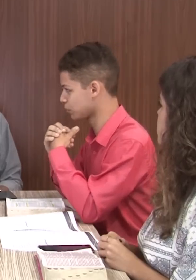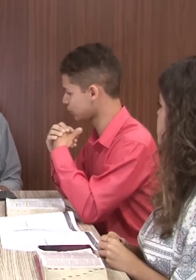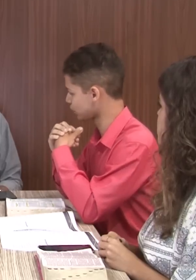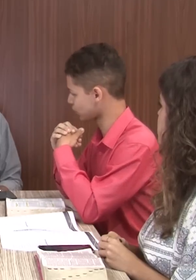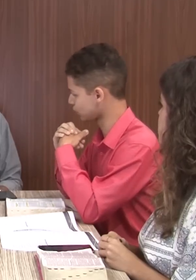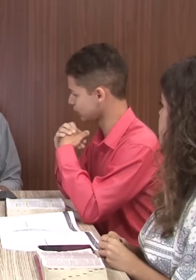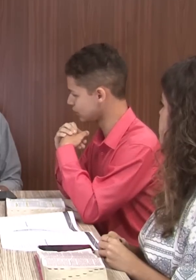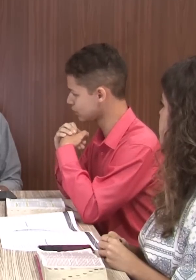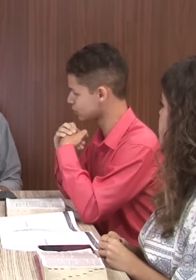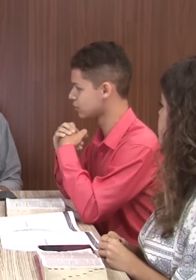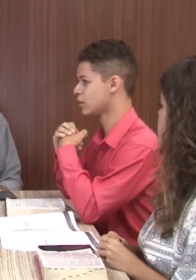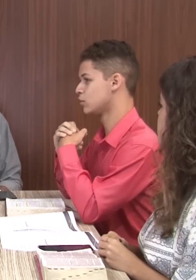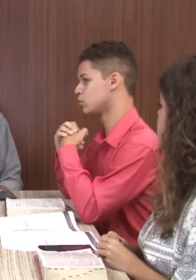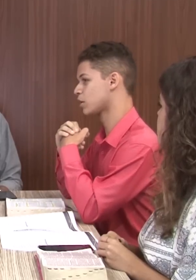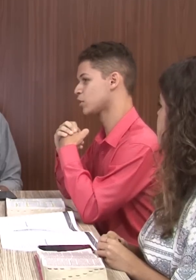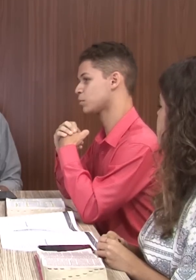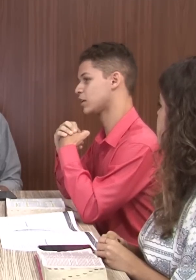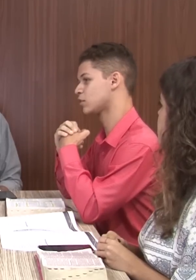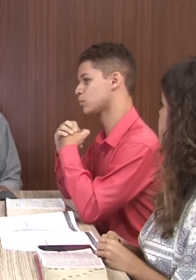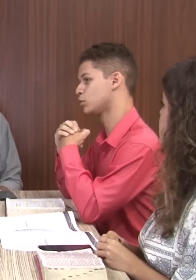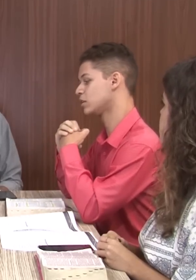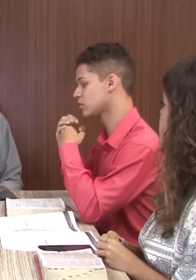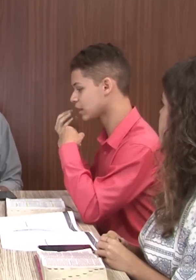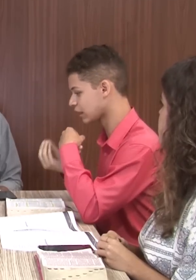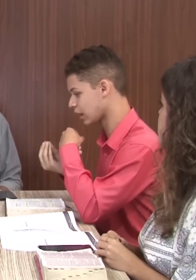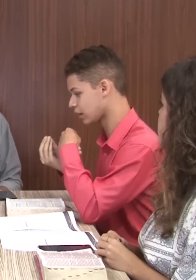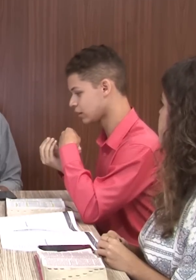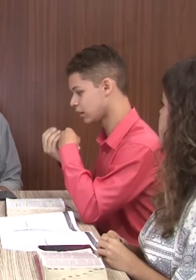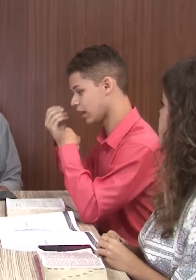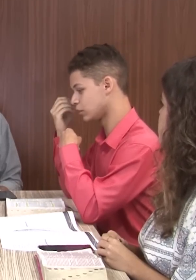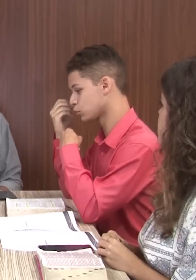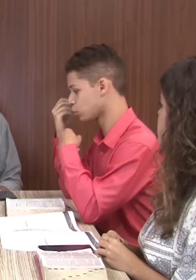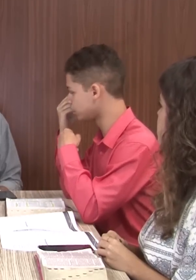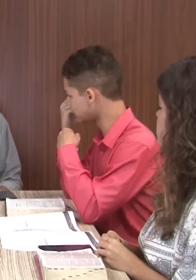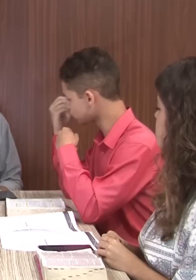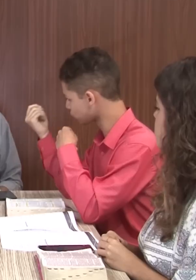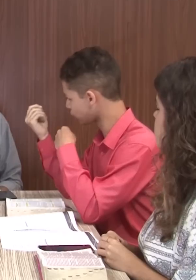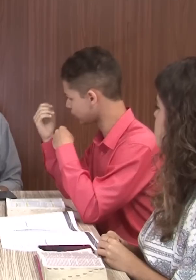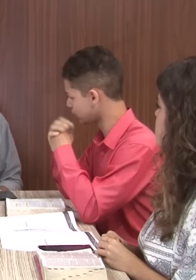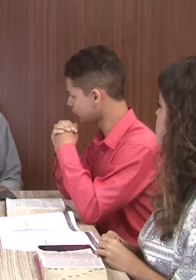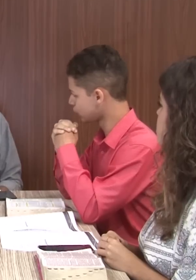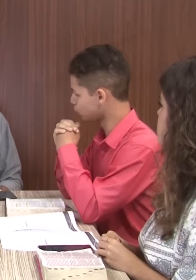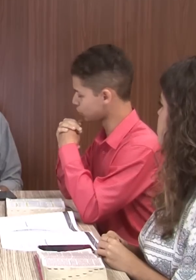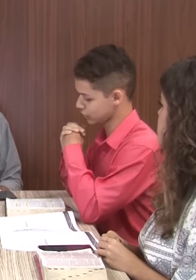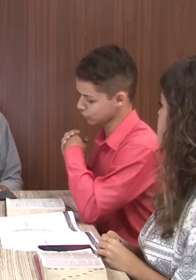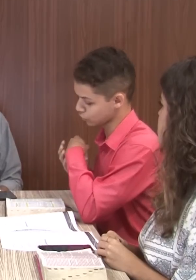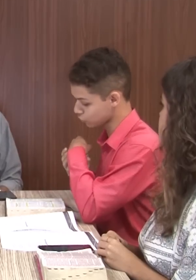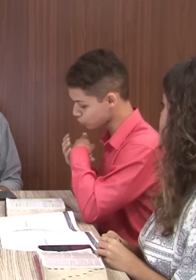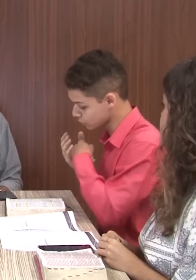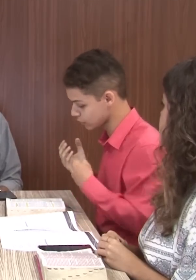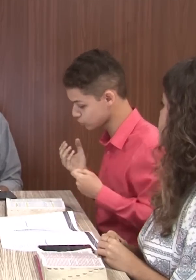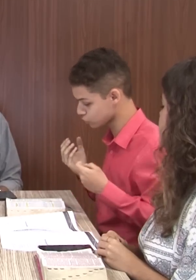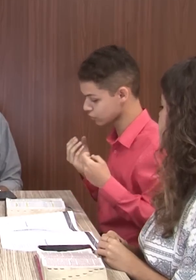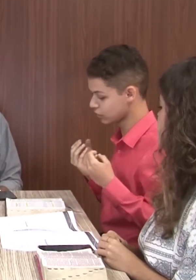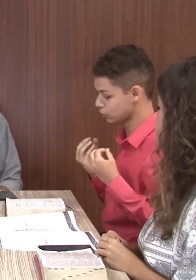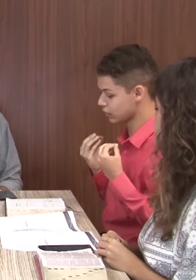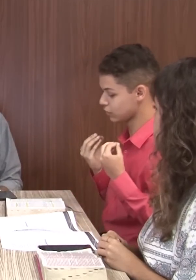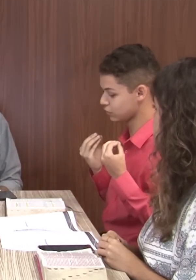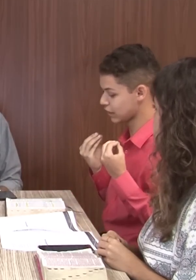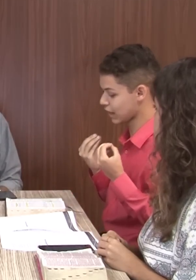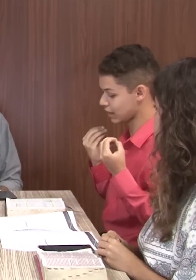sinais têm sido manifestados à igreja justamente para a igreja poder enxergar a Deus por meio da história, porque nós não